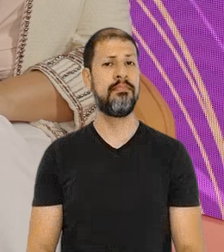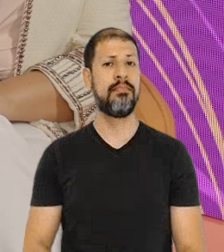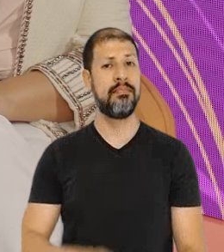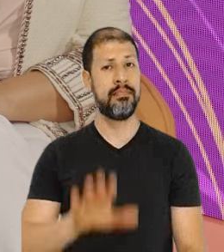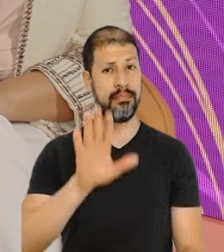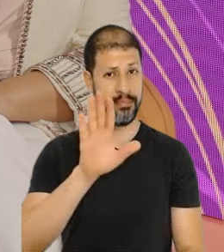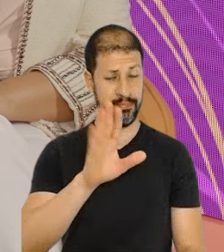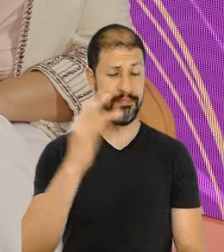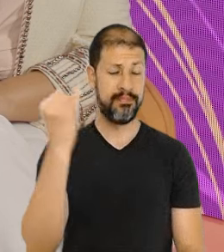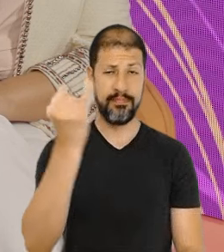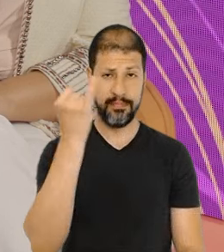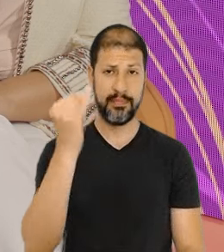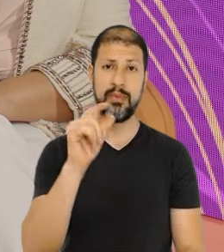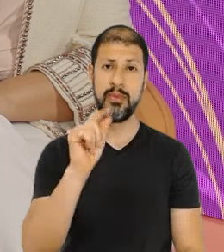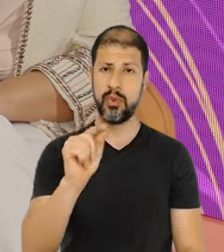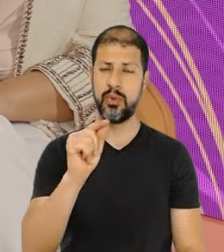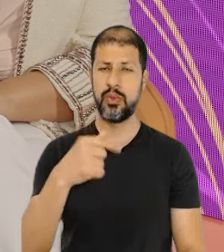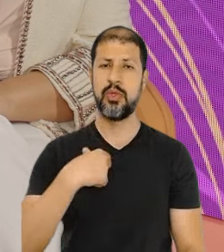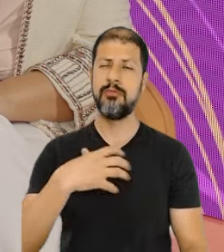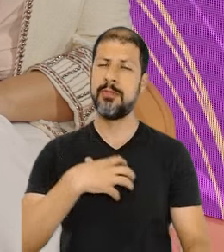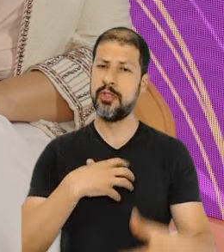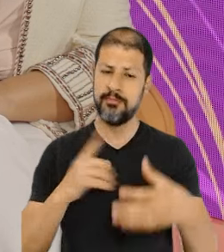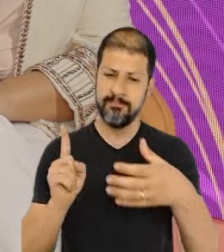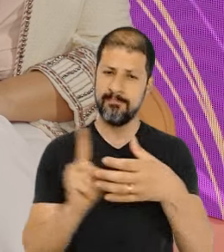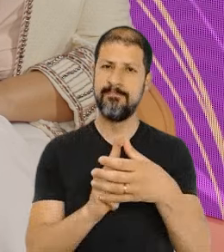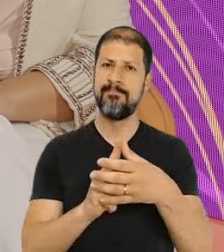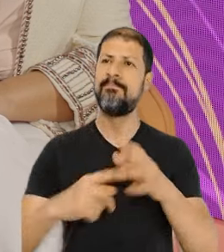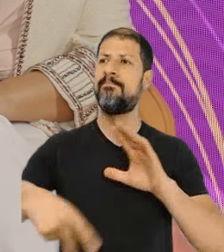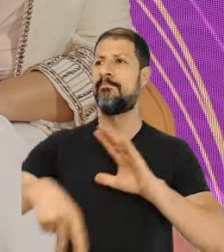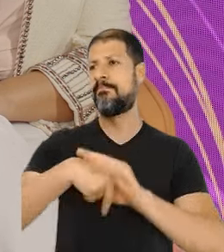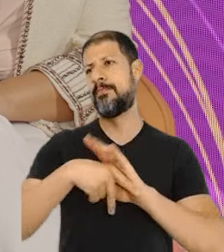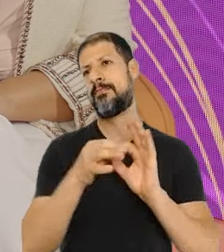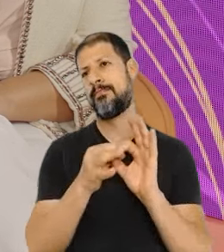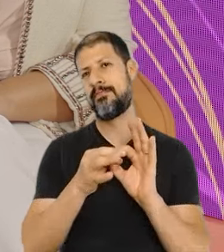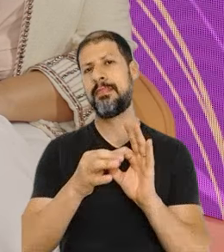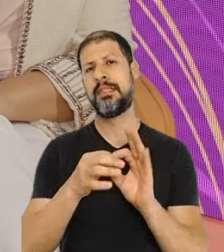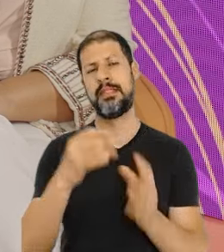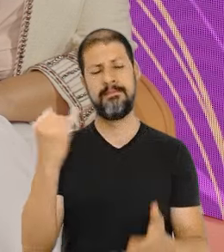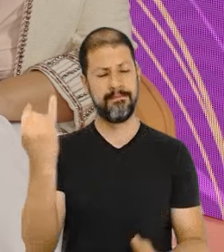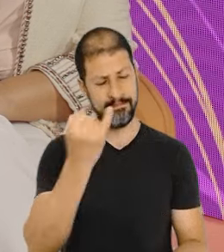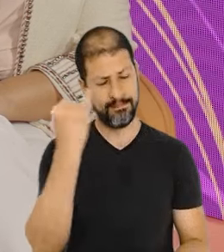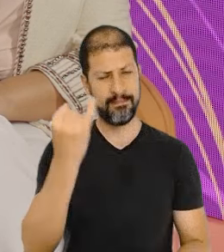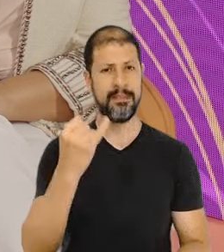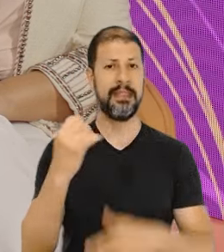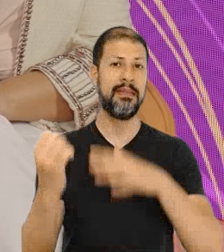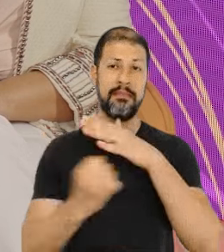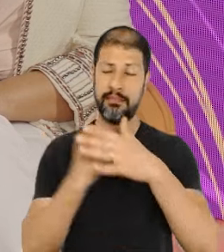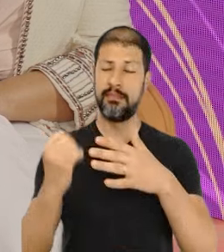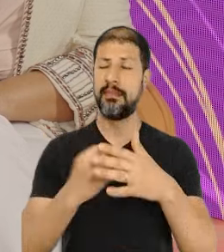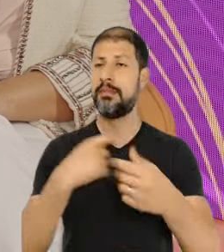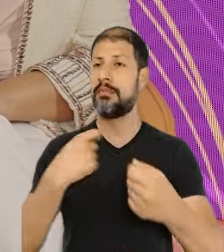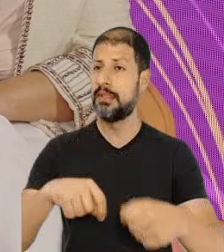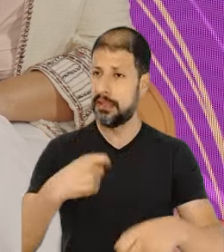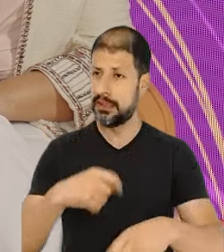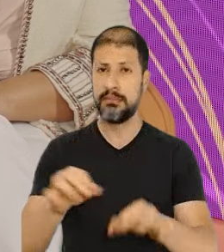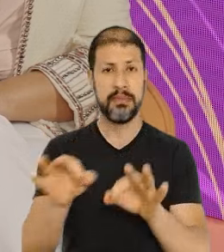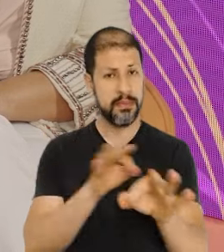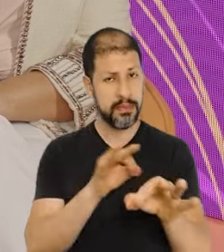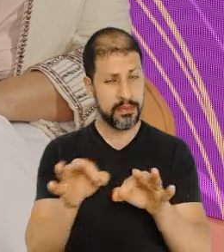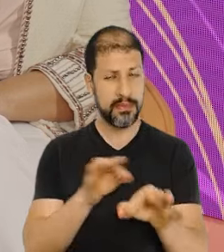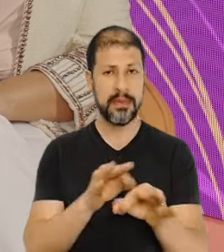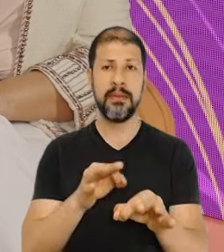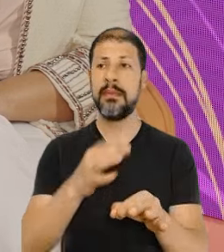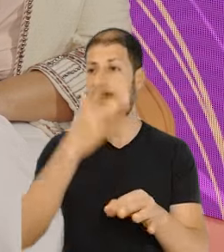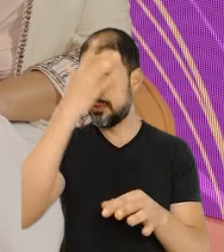só que tão importante é o pertencimento e o acolhimento E essas empresas se prepararem né para para